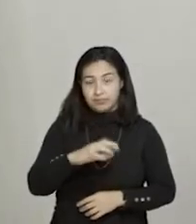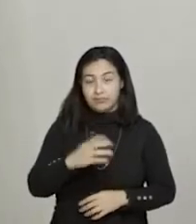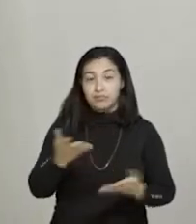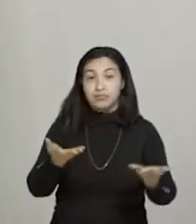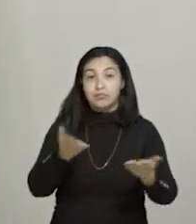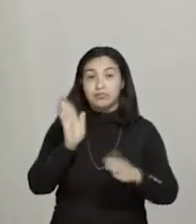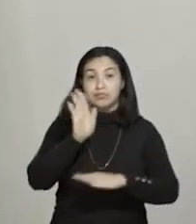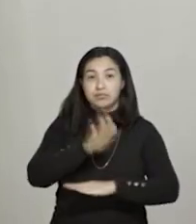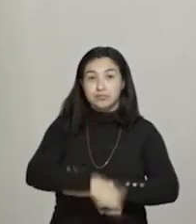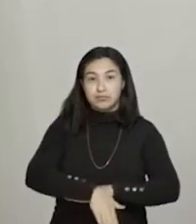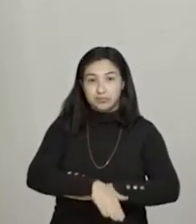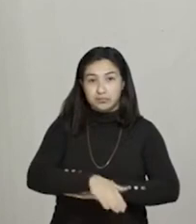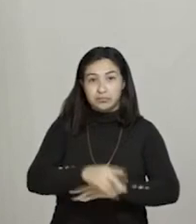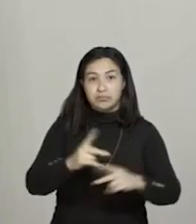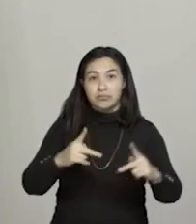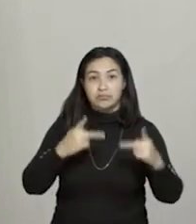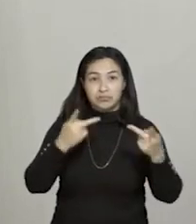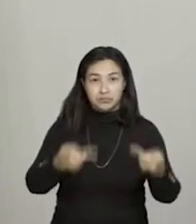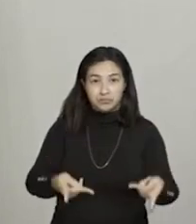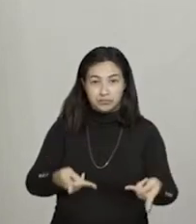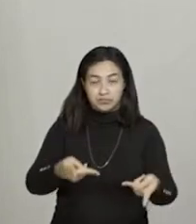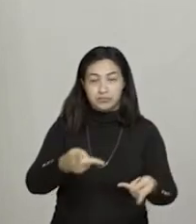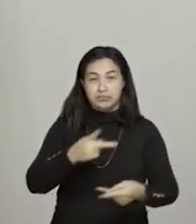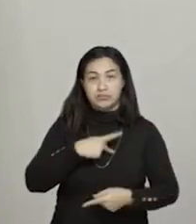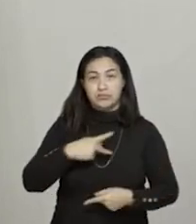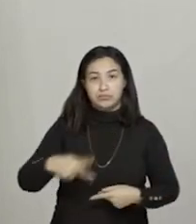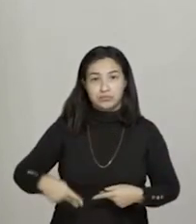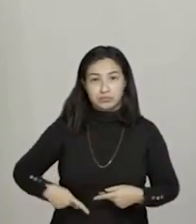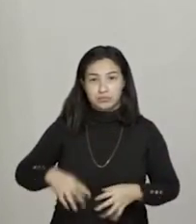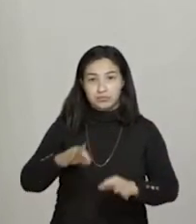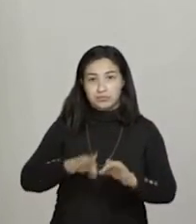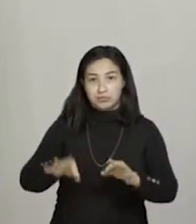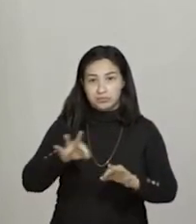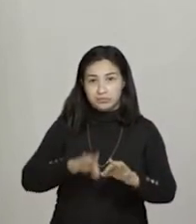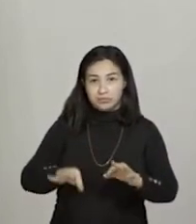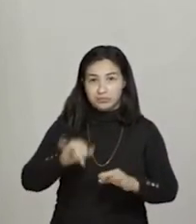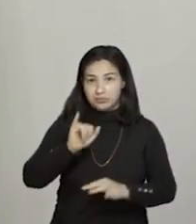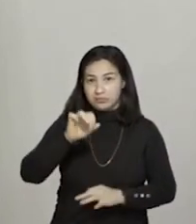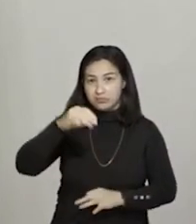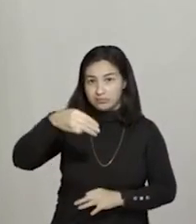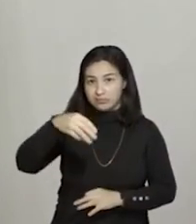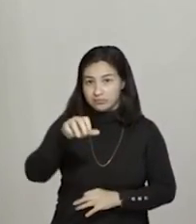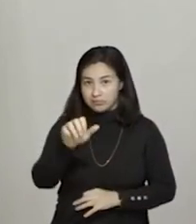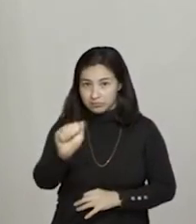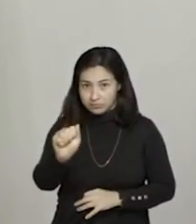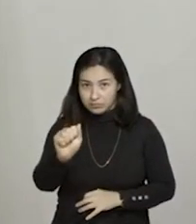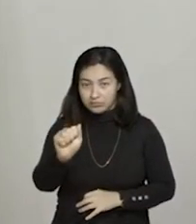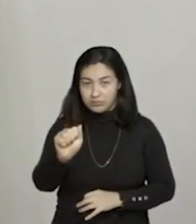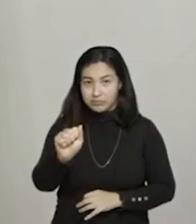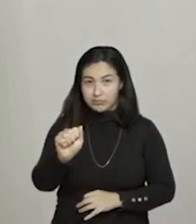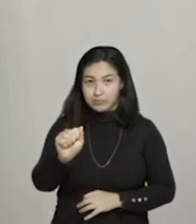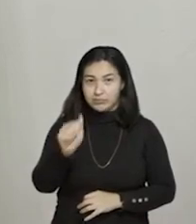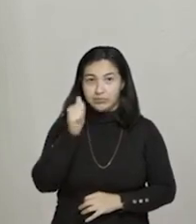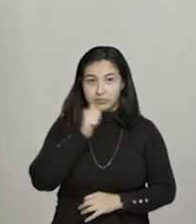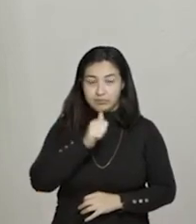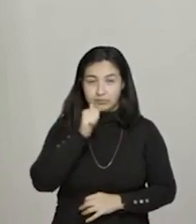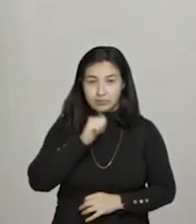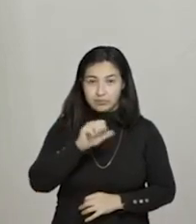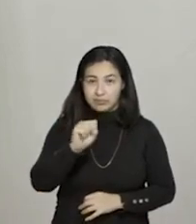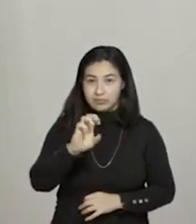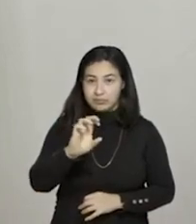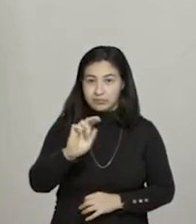de hoje visitando a Presidente do Instituto do meio ambiente do imã Presidente Sheila Meireles